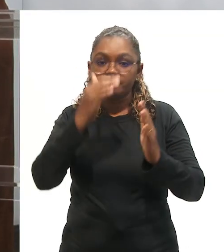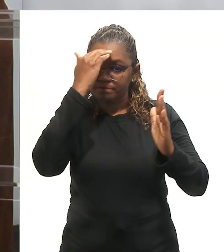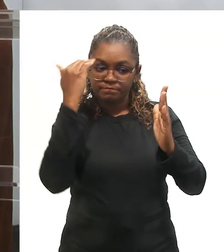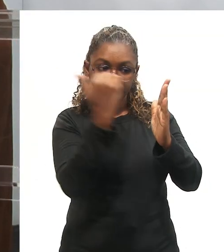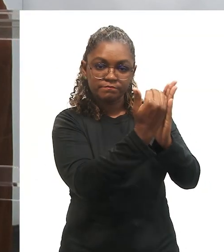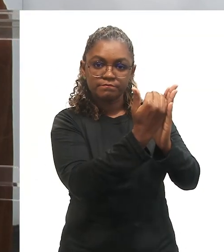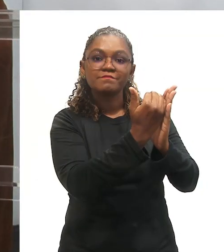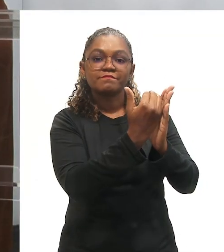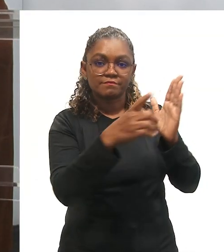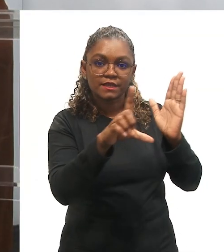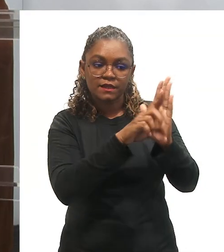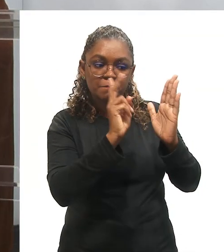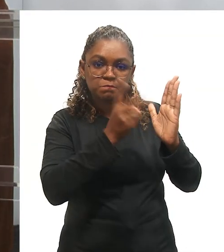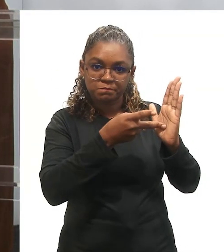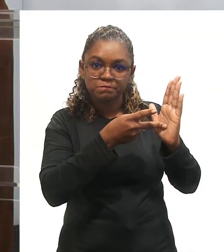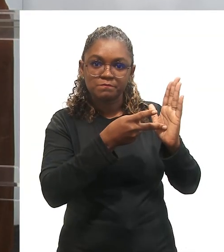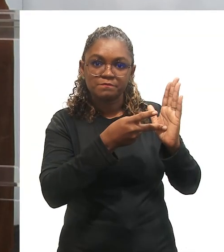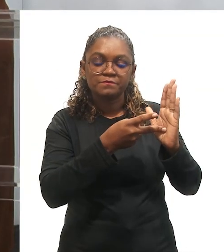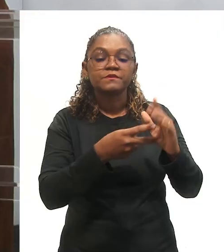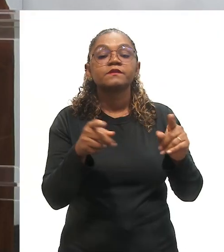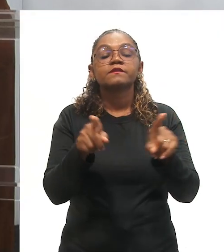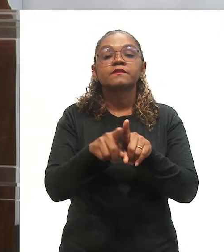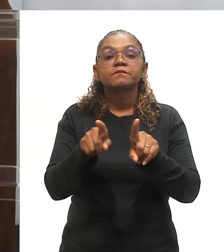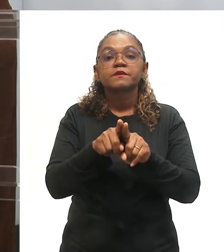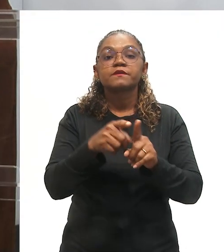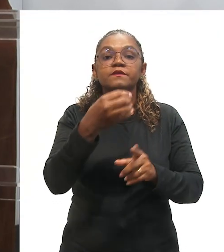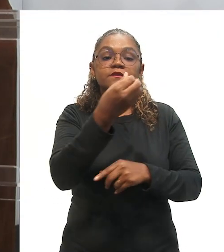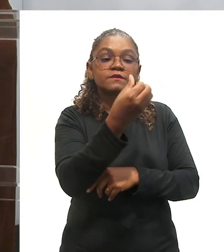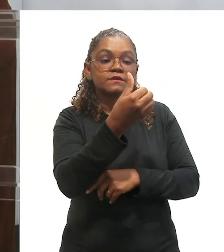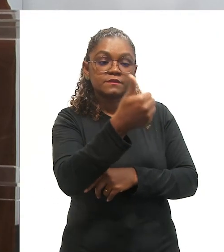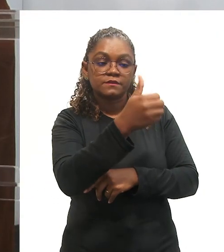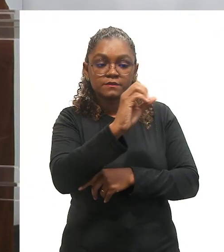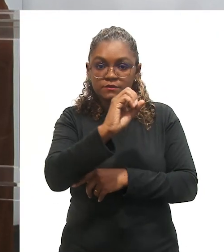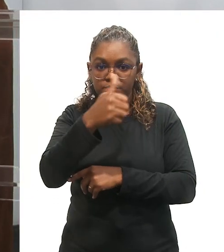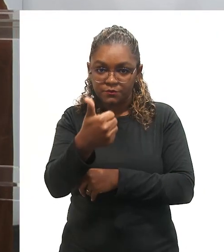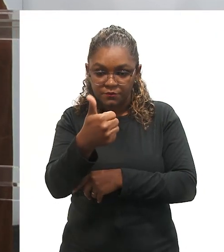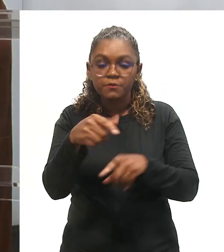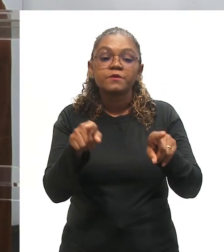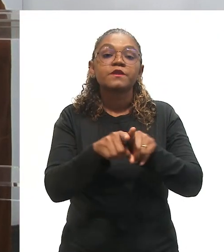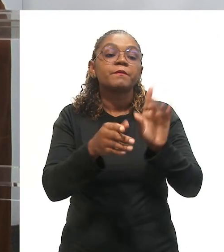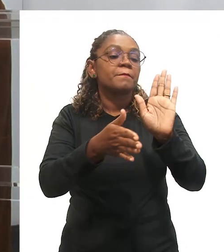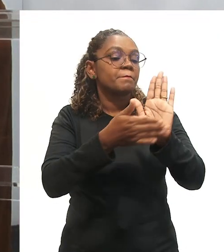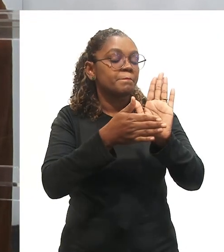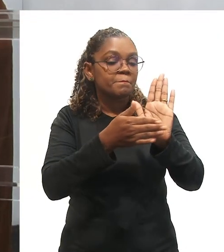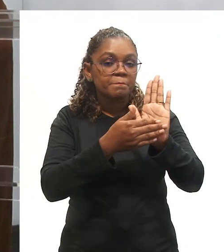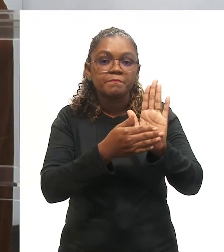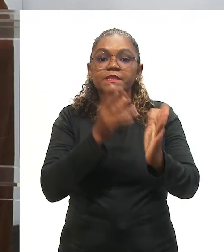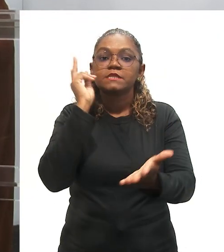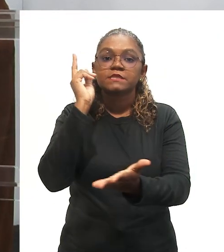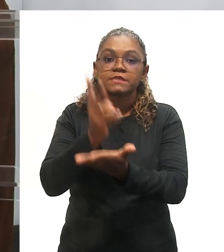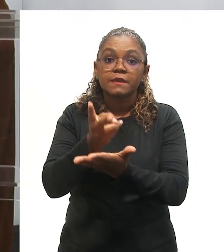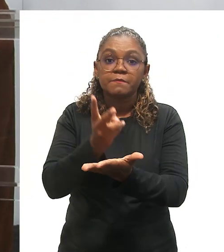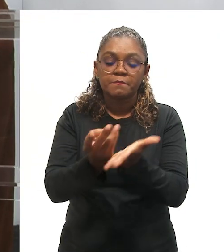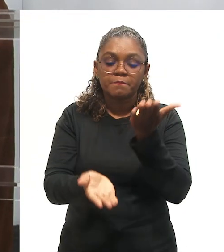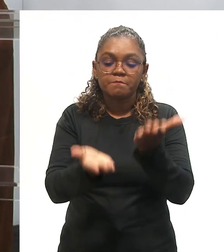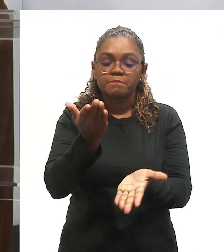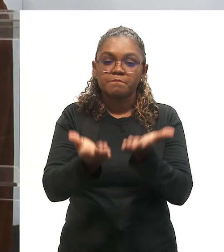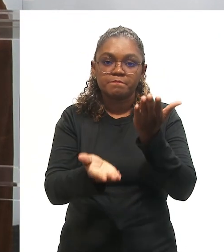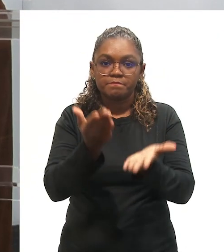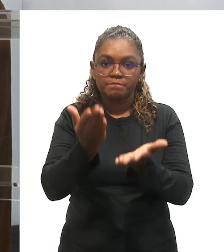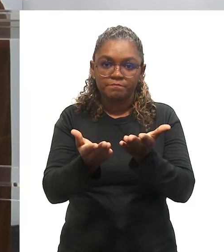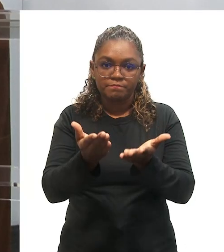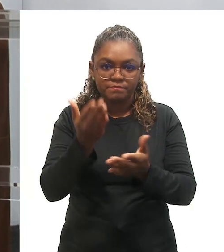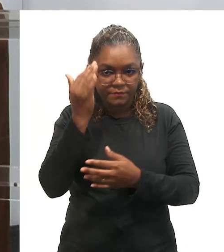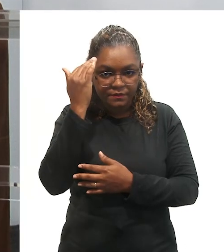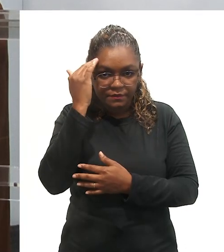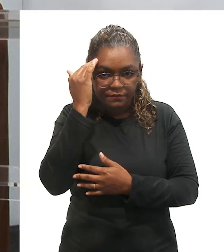Lei 4.320, todos atendem a 101 e todos prestam conta através dos